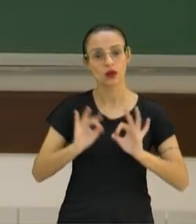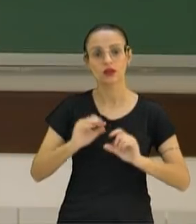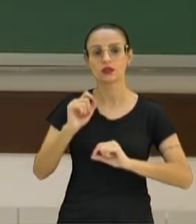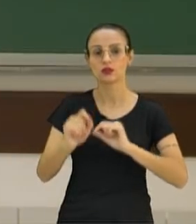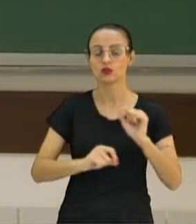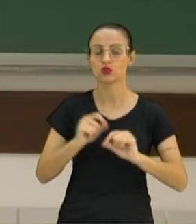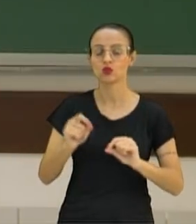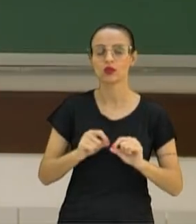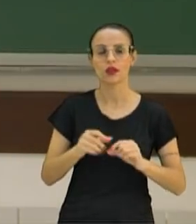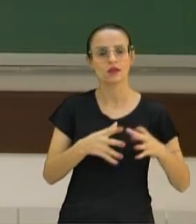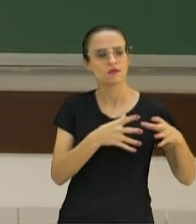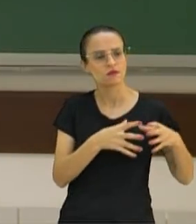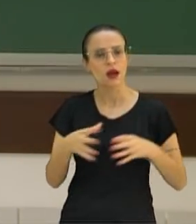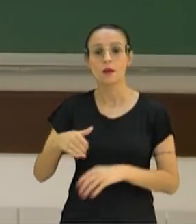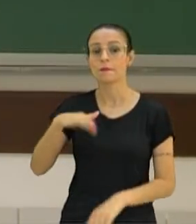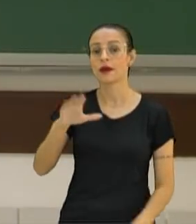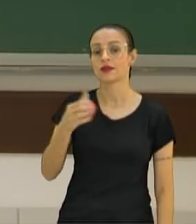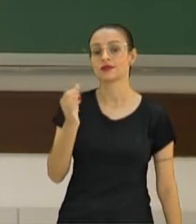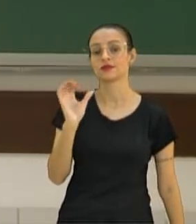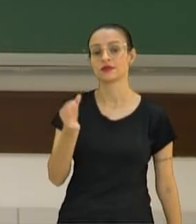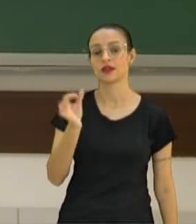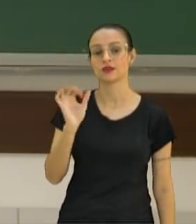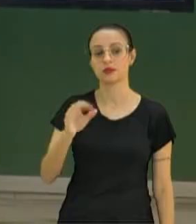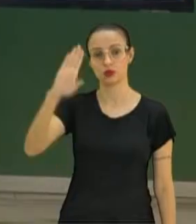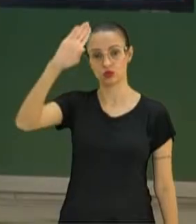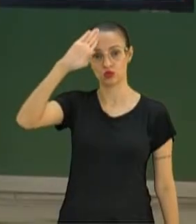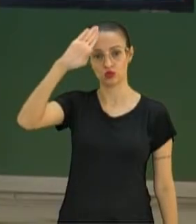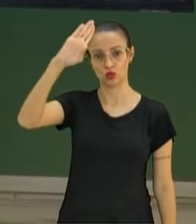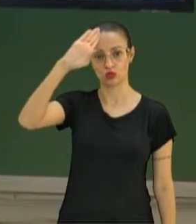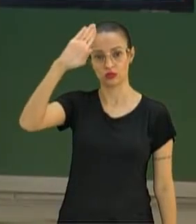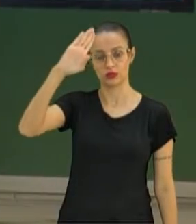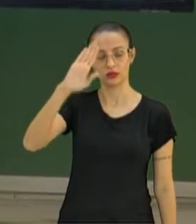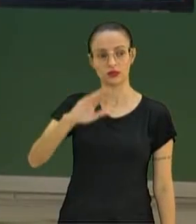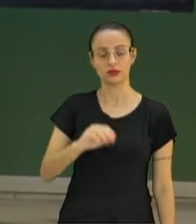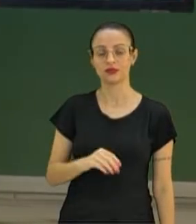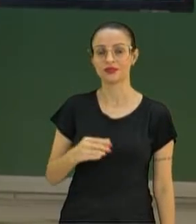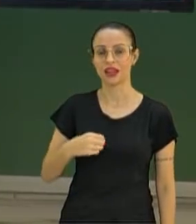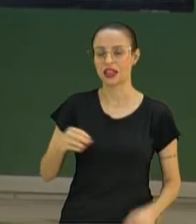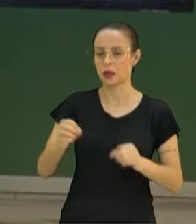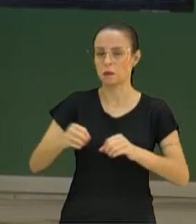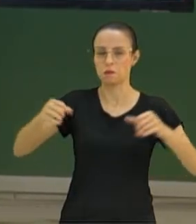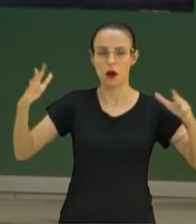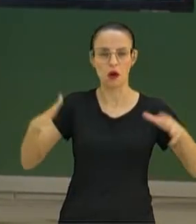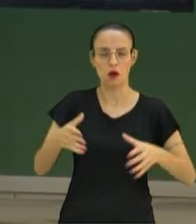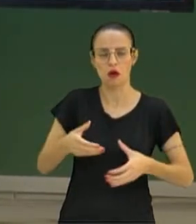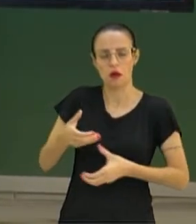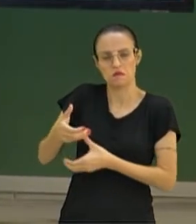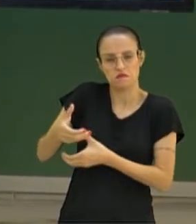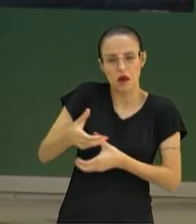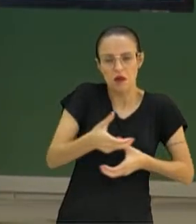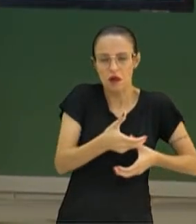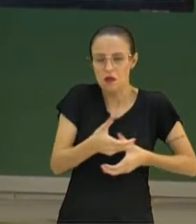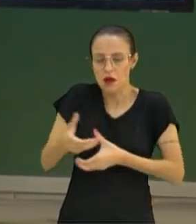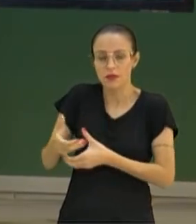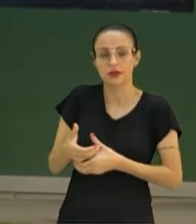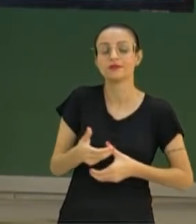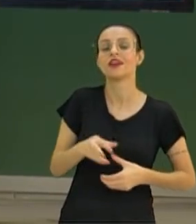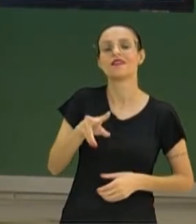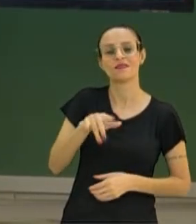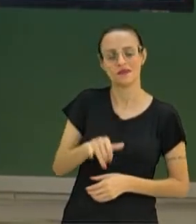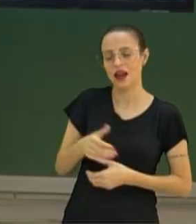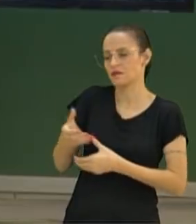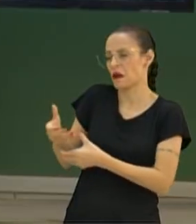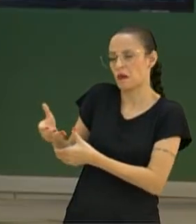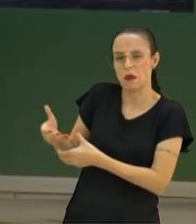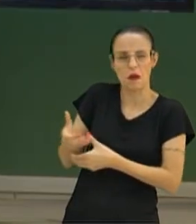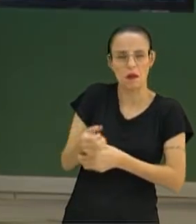grande expedição com mais de 6.000 soldados, utilização de dinamites, balas de canhão, vai arrasar o povoado, né?